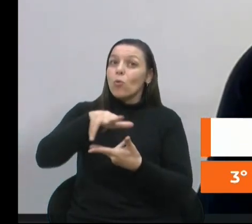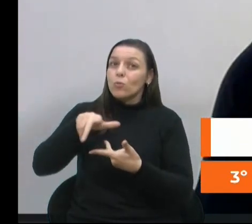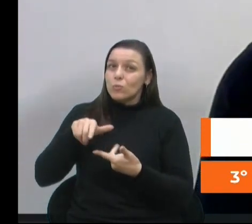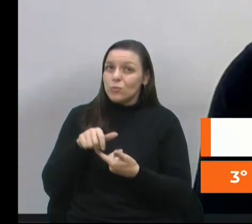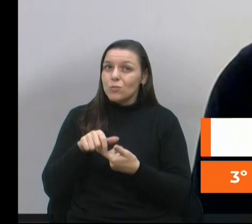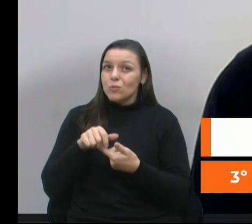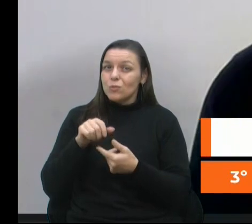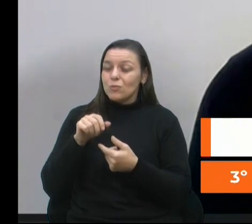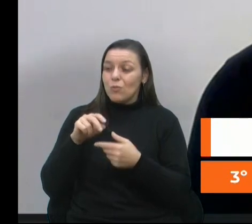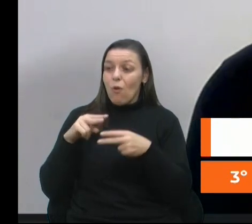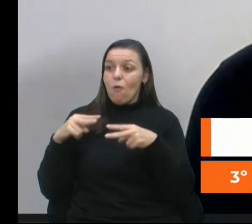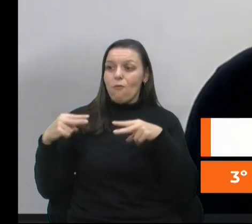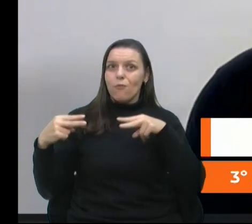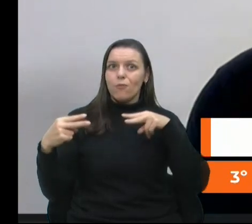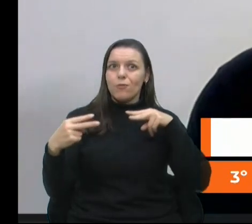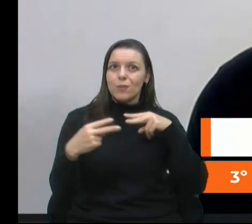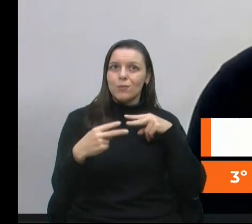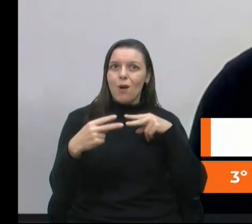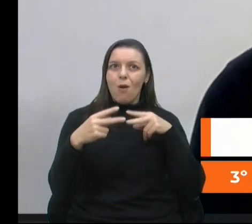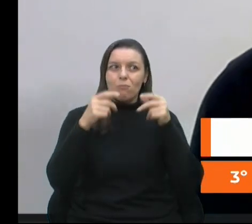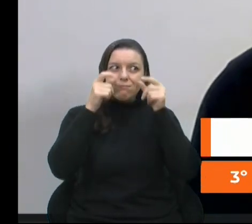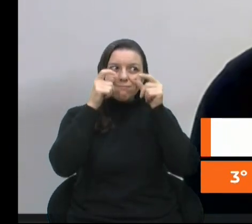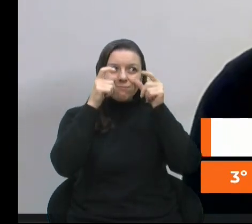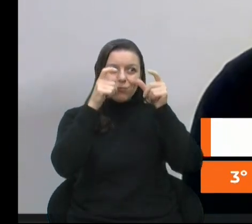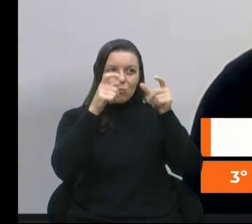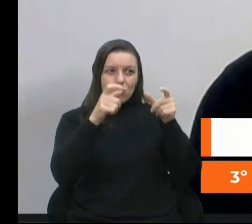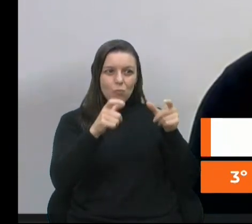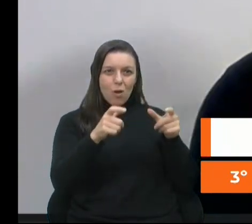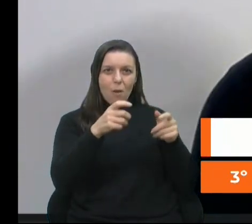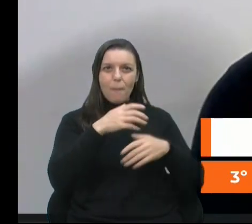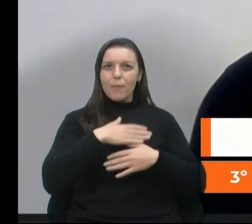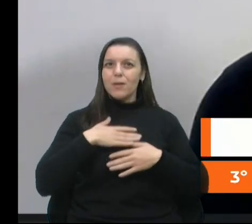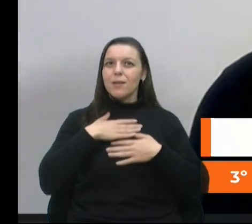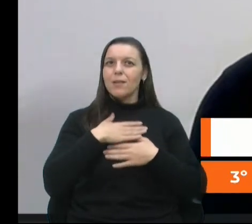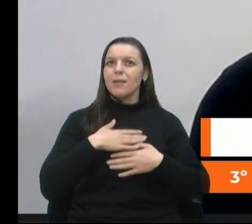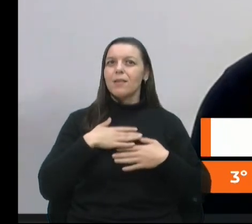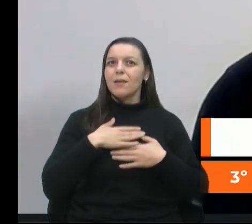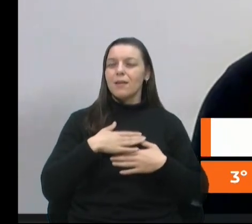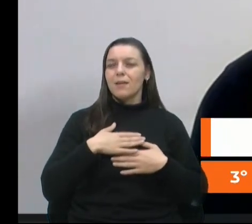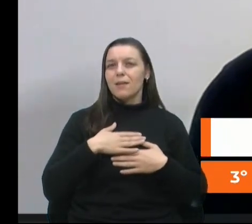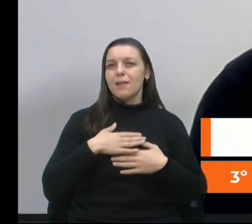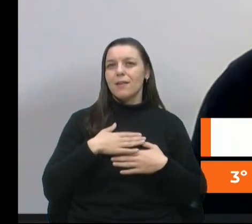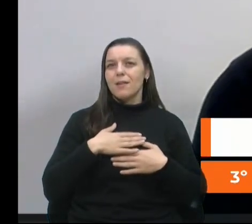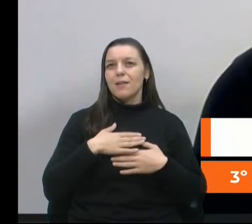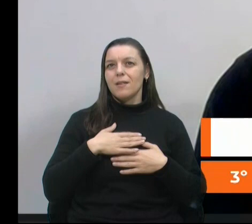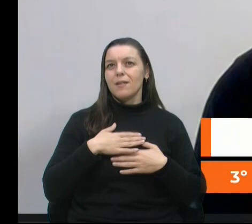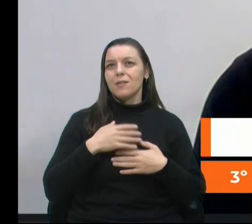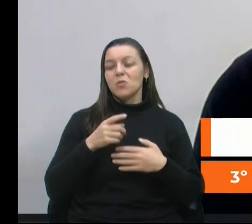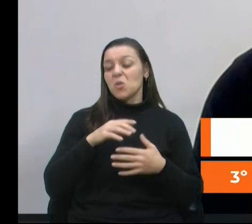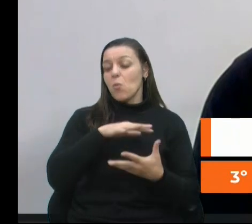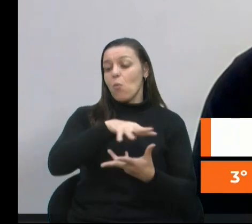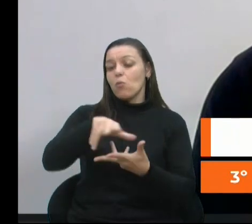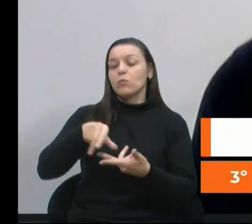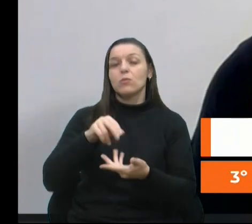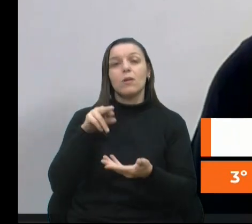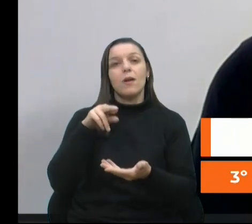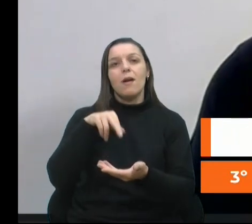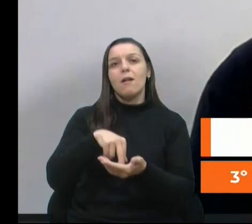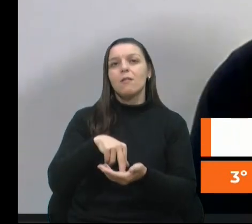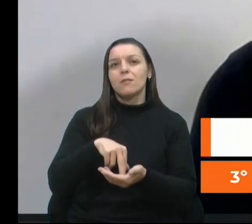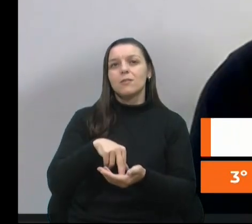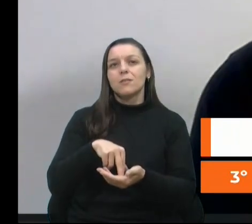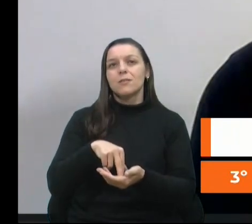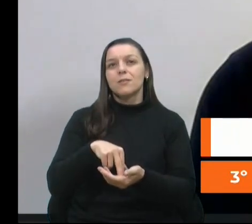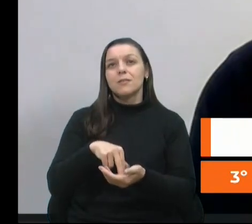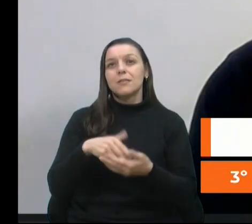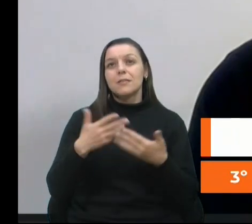virtual, ele tem sido muito mais atraente, gratificante e recompensador do que o mundo real. E